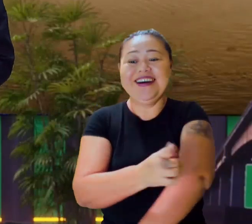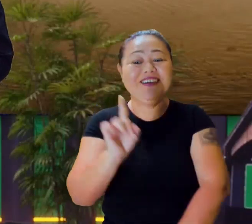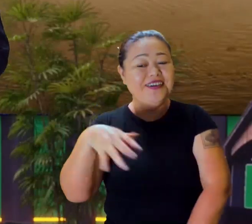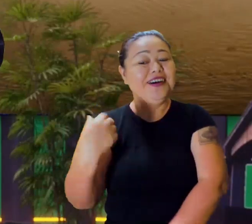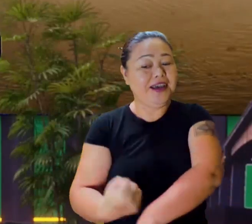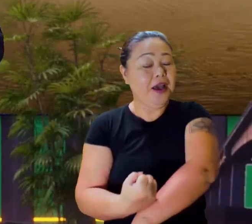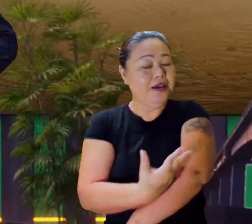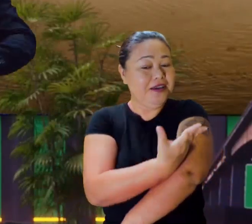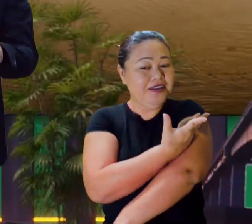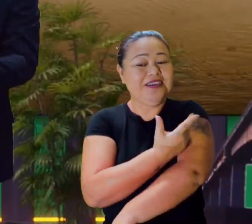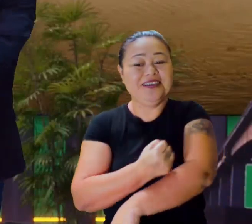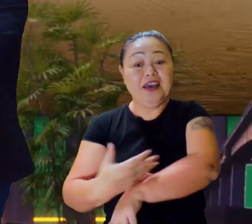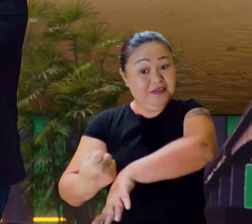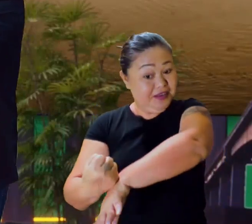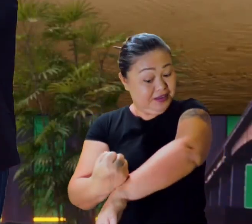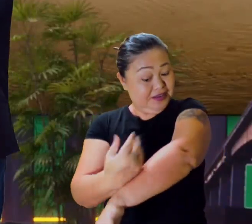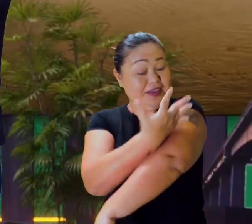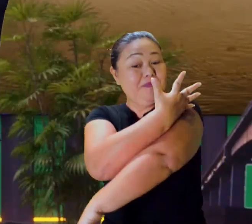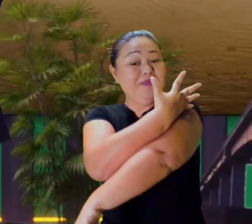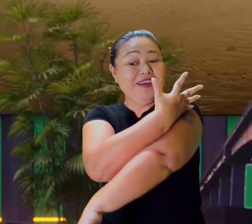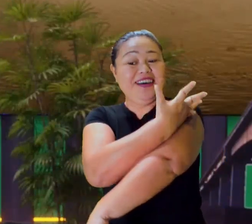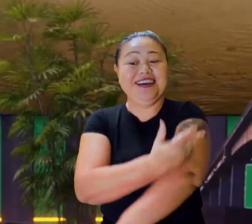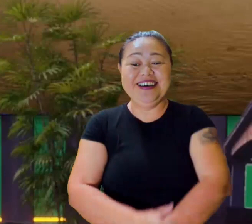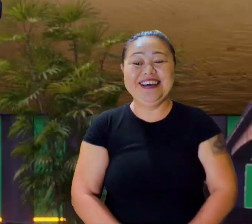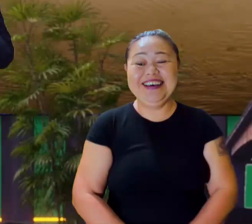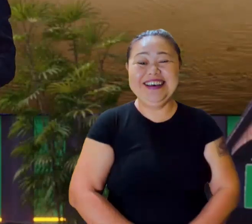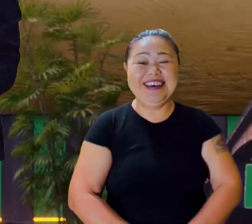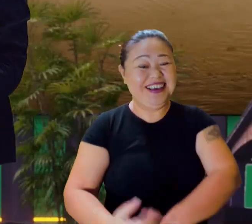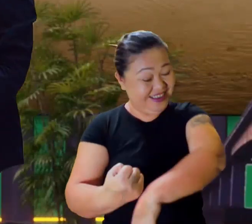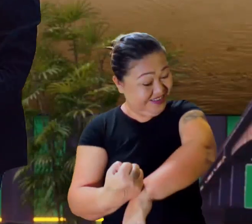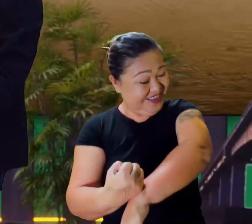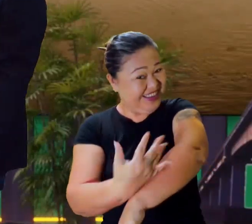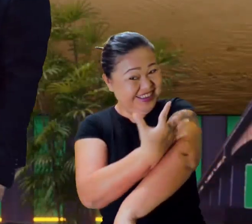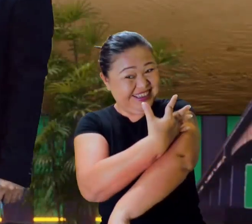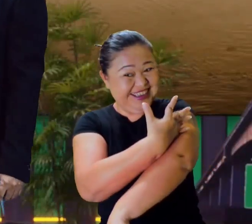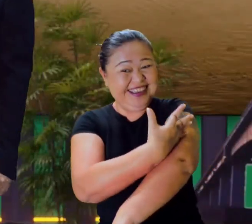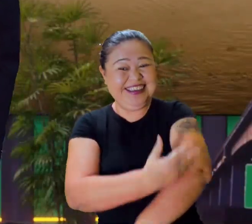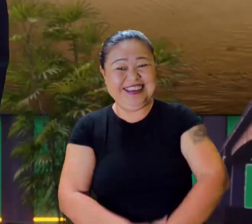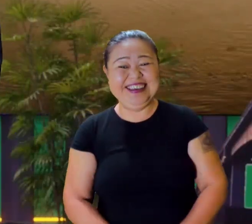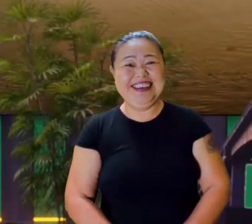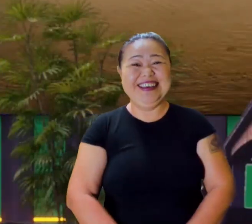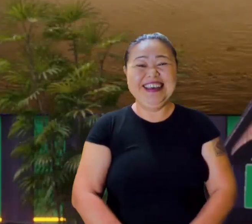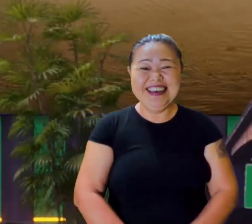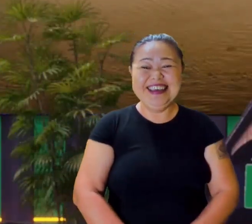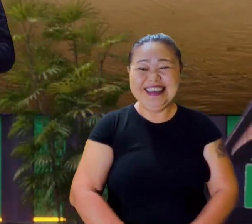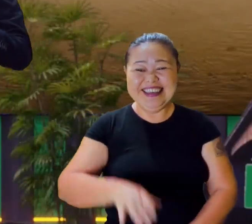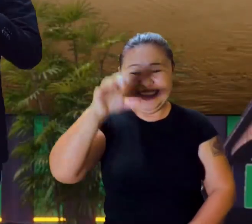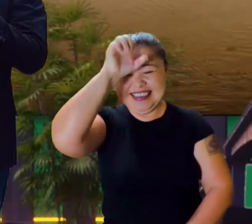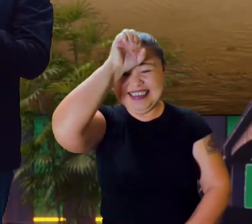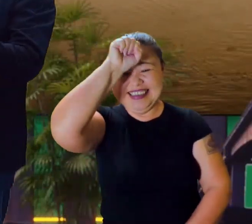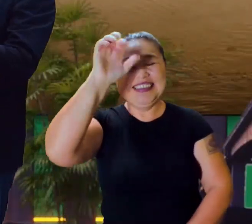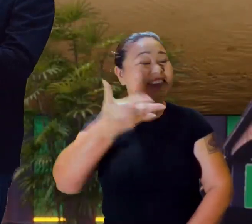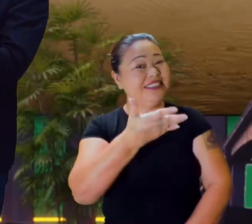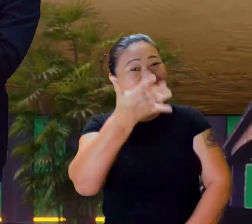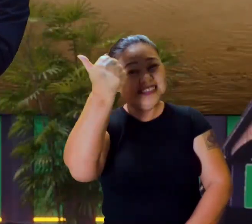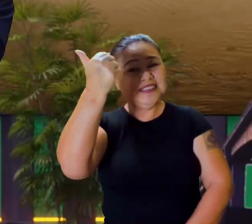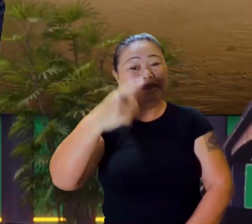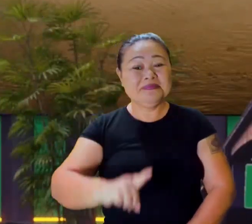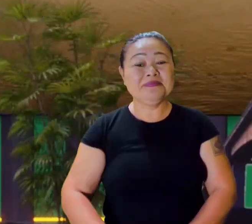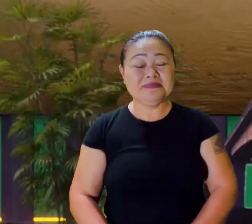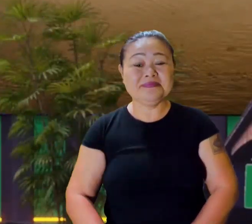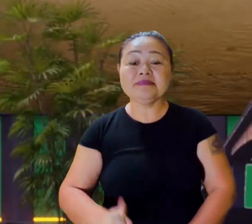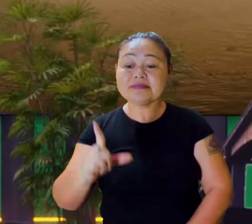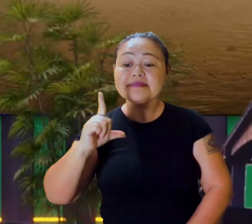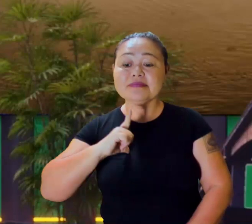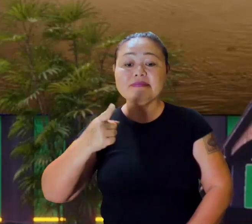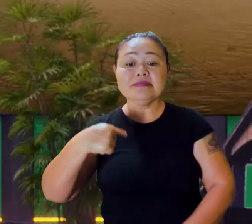arrepiar. Como é que é, Aldelino? Vai arrepiar, olha aí, ó. Isso aí. Eu tô aprendendo. Até eu tô aprendendo. Vamos lá, galera. Rogério, é